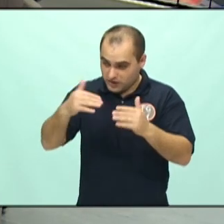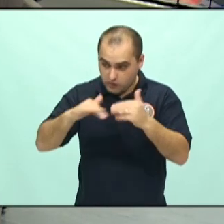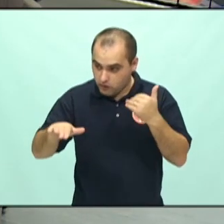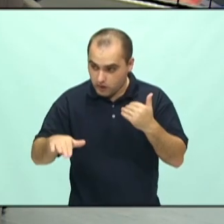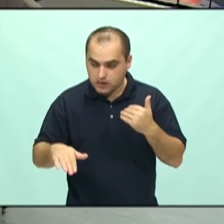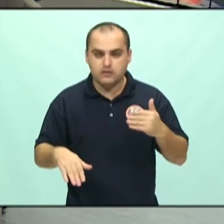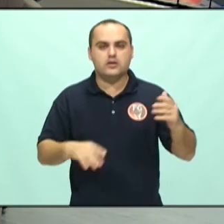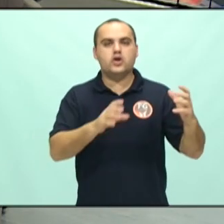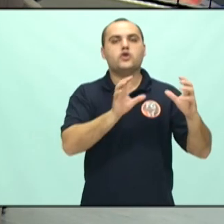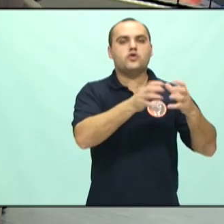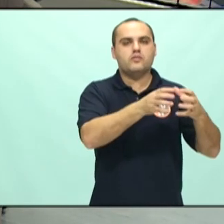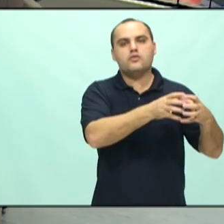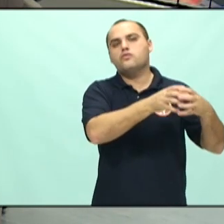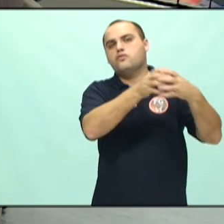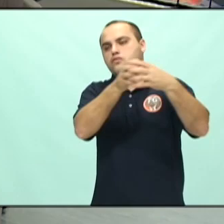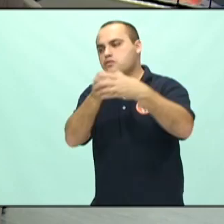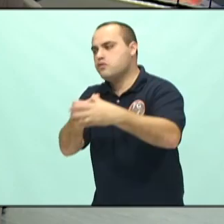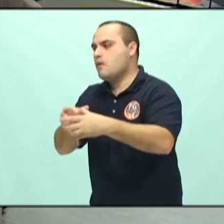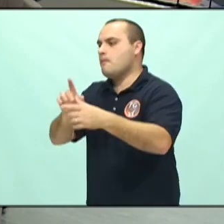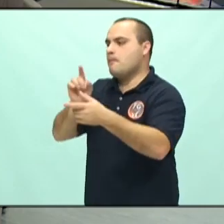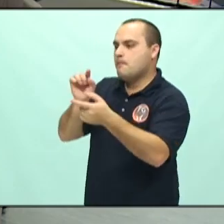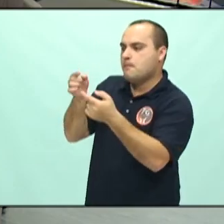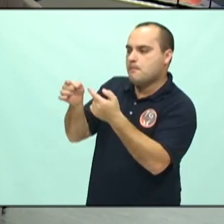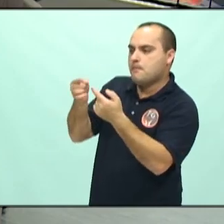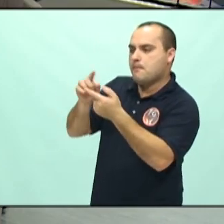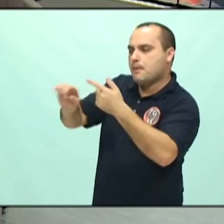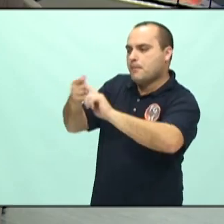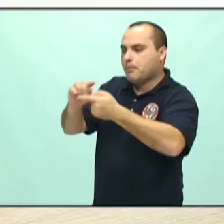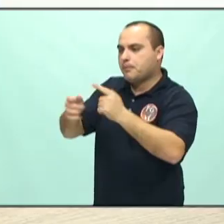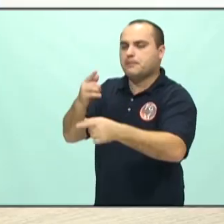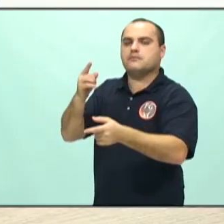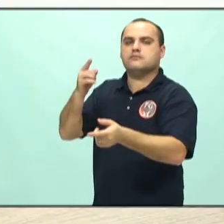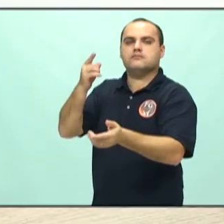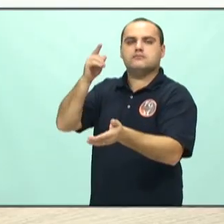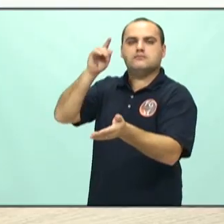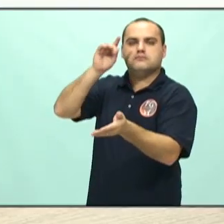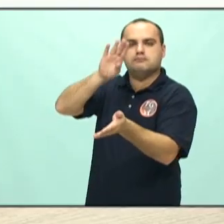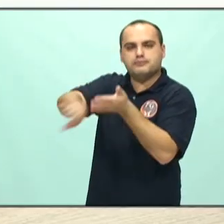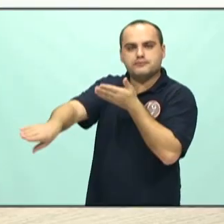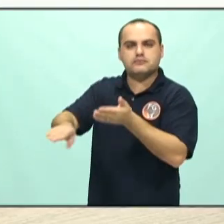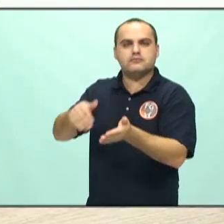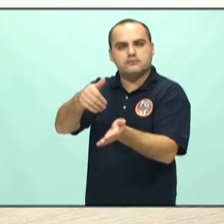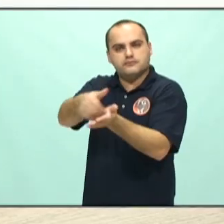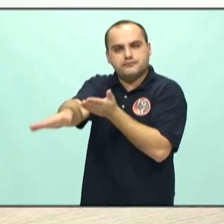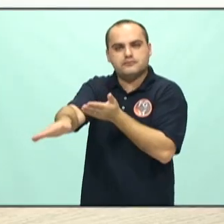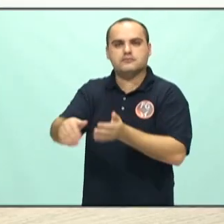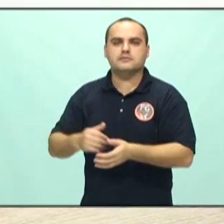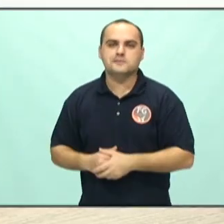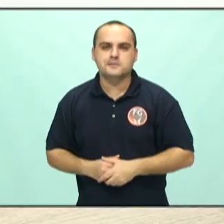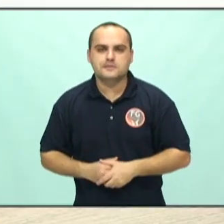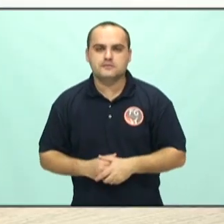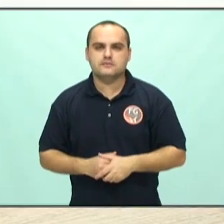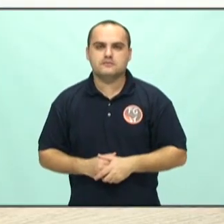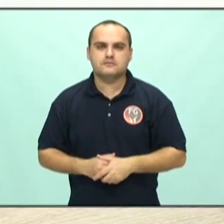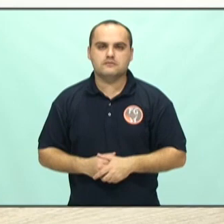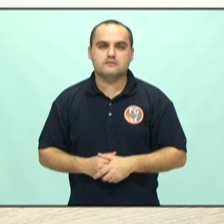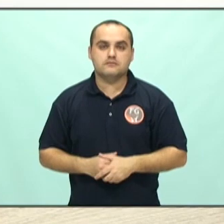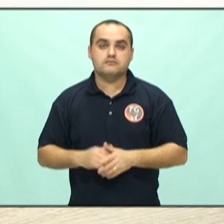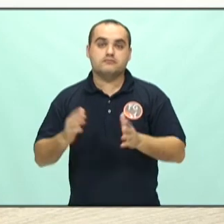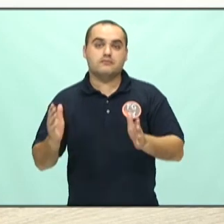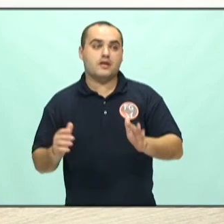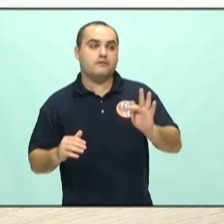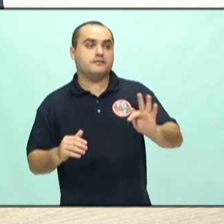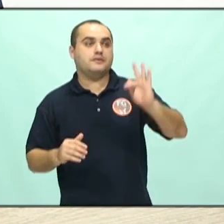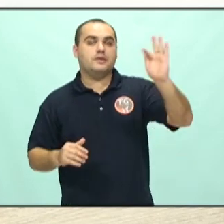que tu vai ser demitido. E aí aquele bom profissional vai ser demitido para abrir caminho daqui a pouco, não